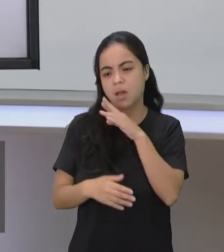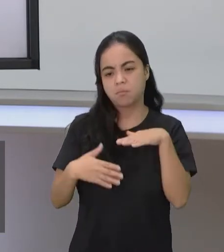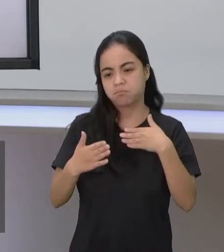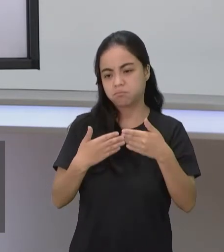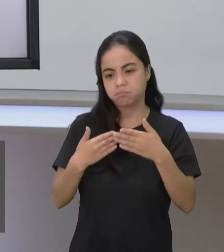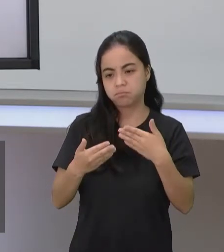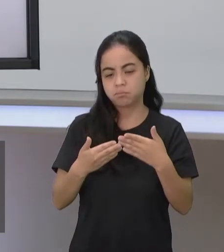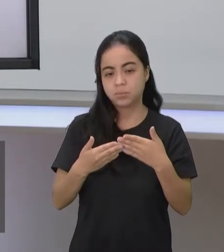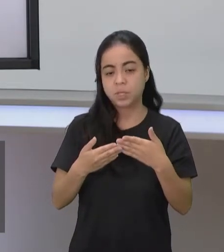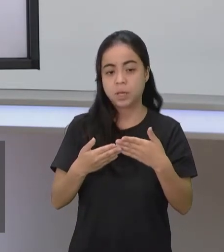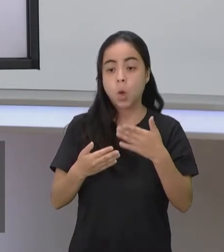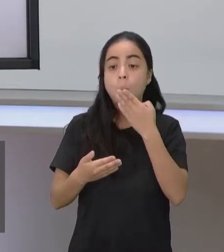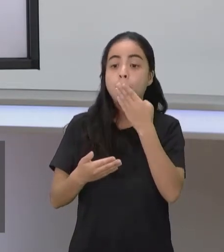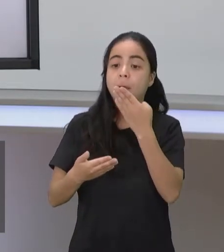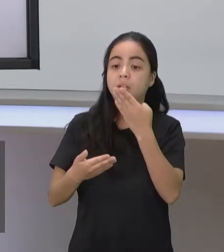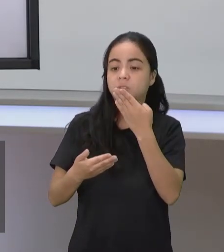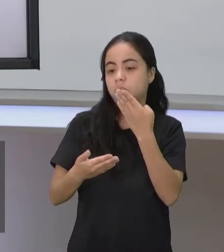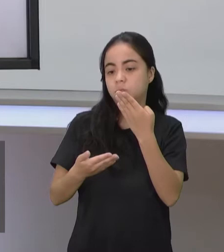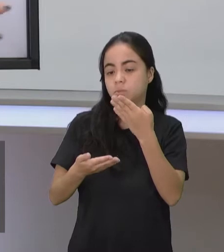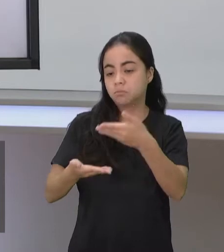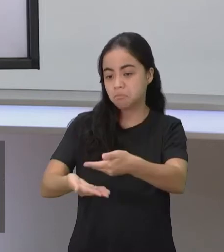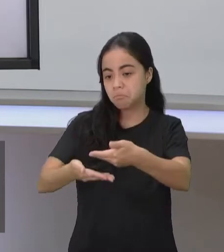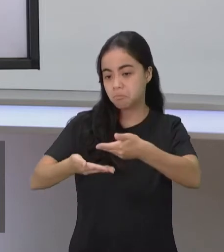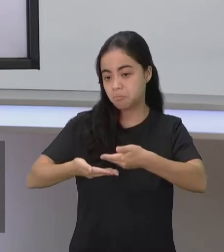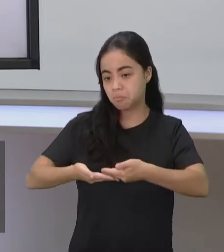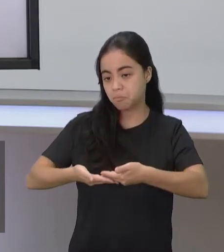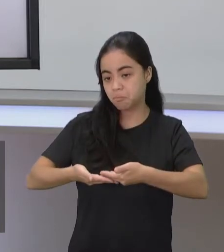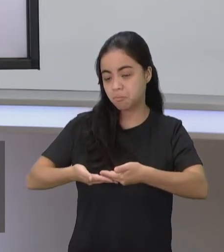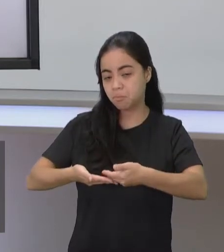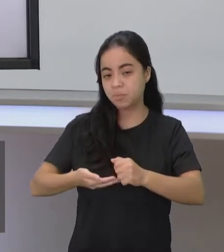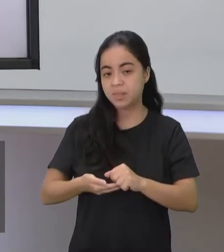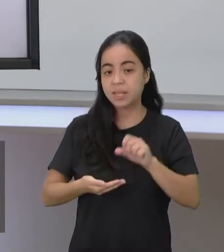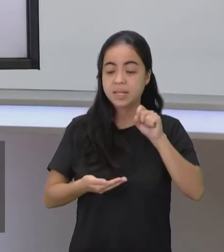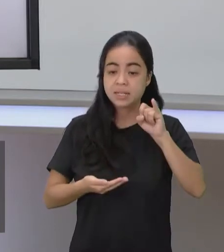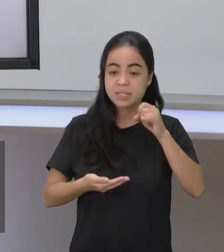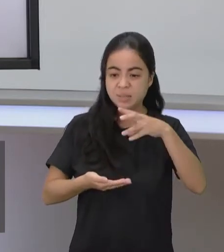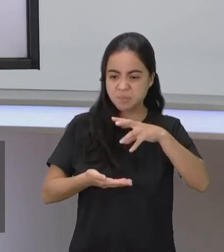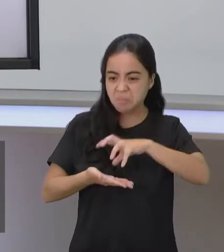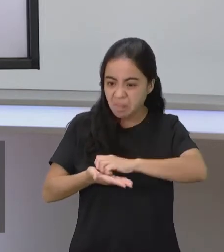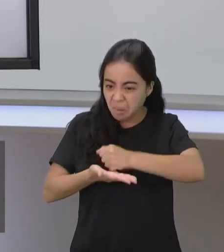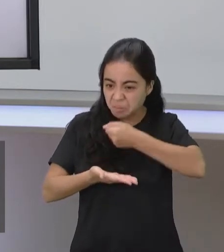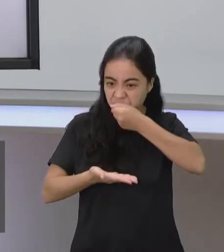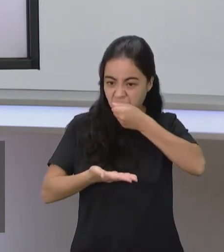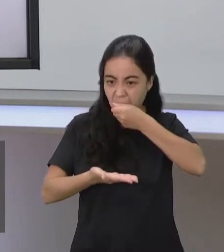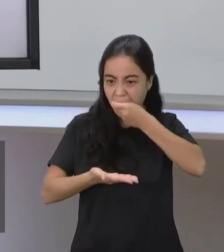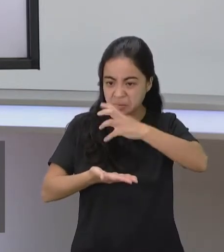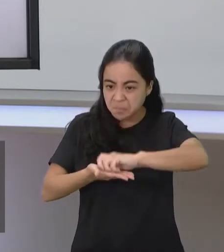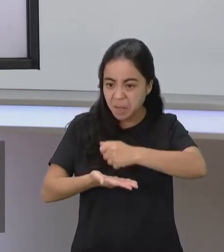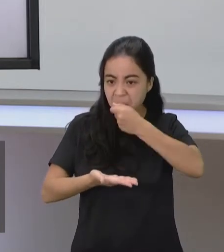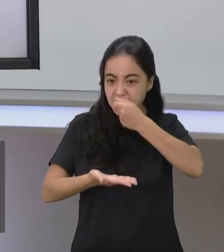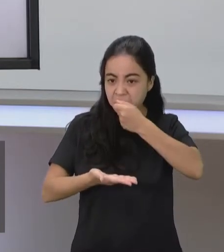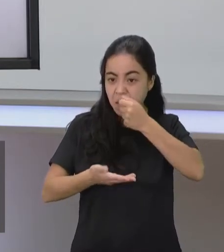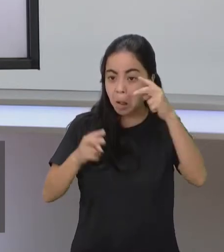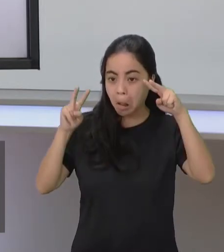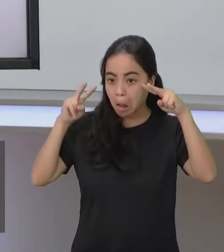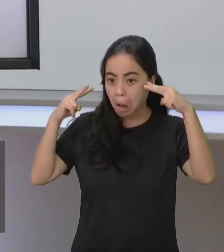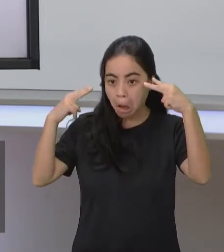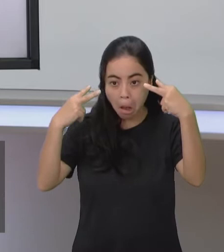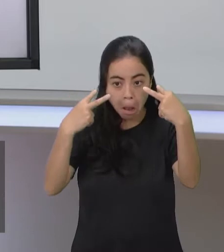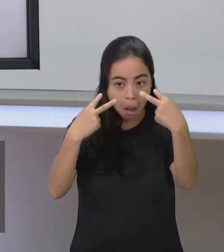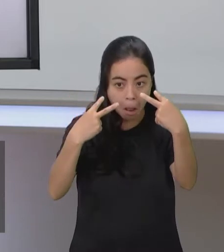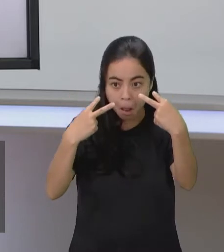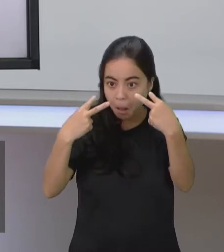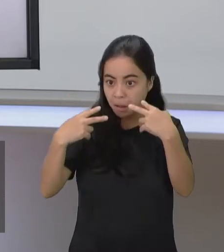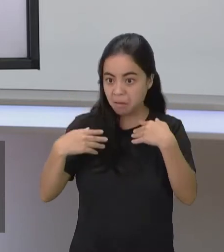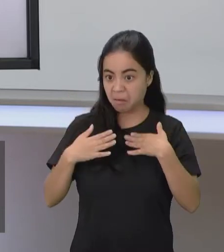pede um prato, tipo arroz, feijão e alguma coisa. Se você comer com a mão, todo mundo vai olhar para você como se você estivesse cometendo